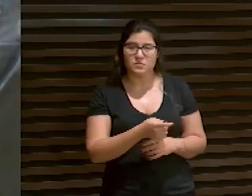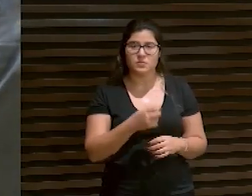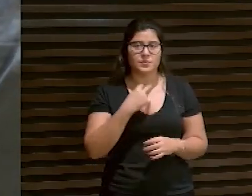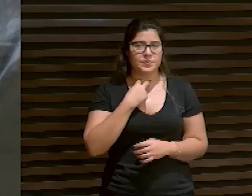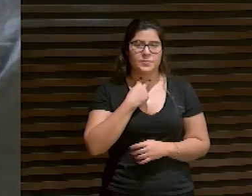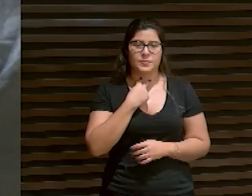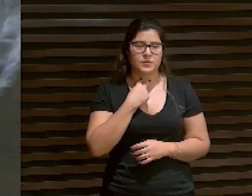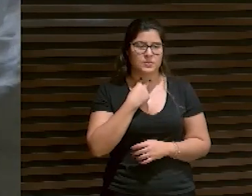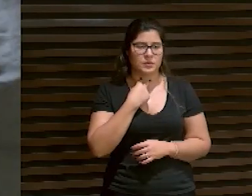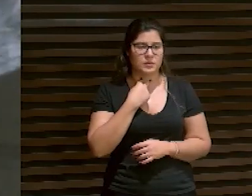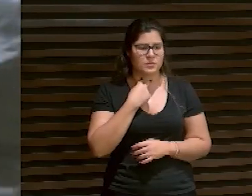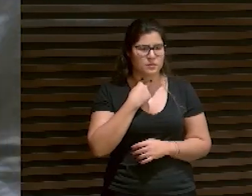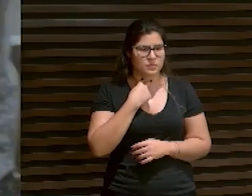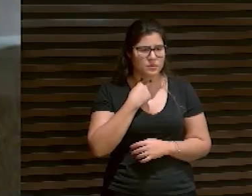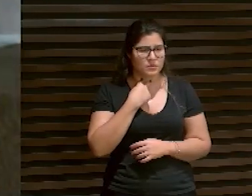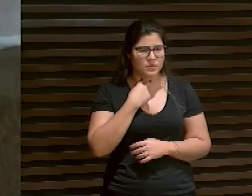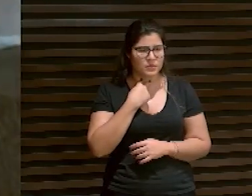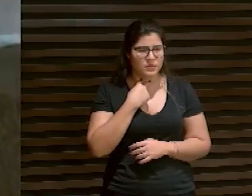conhecer plenamente.